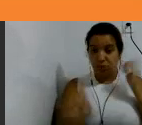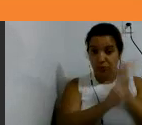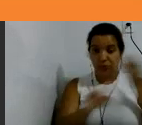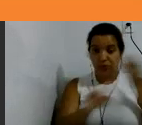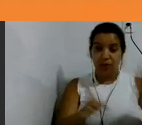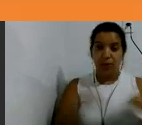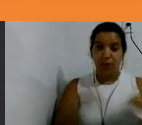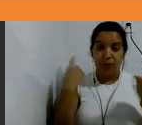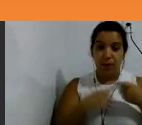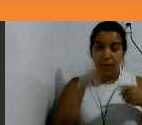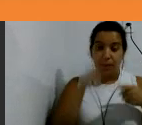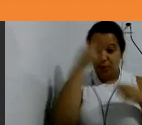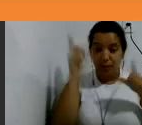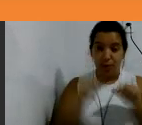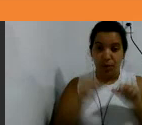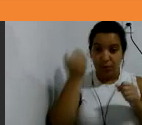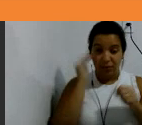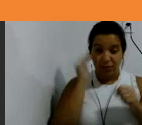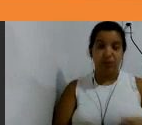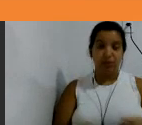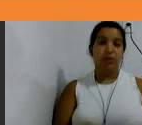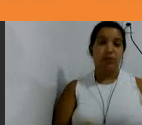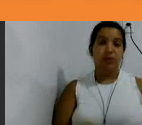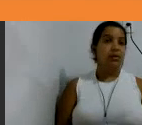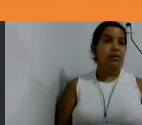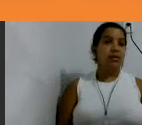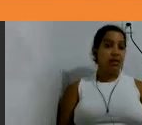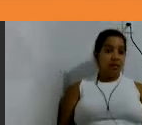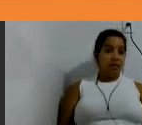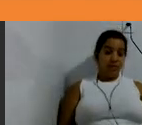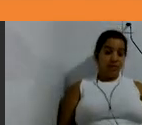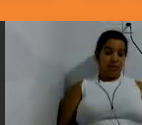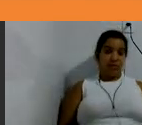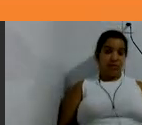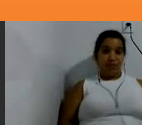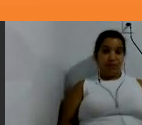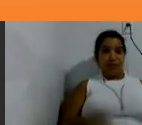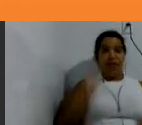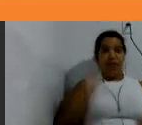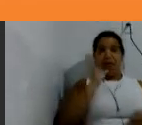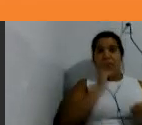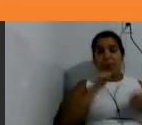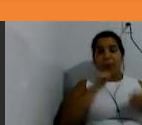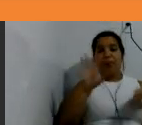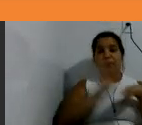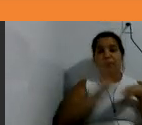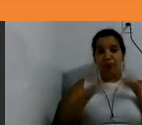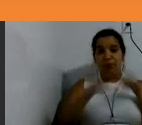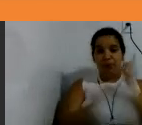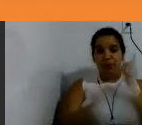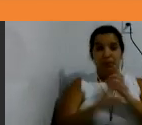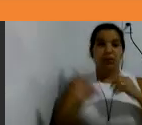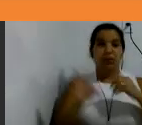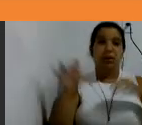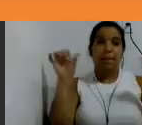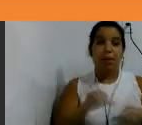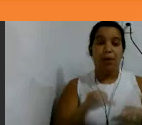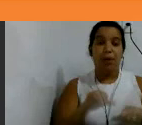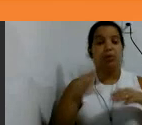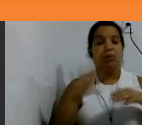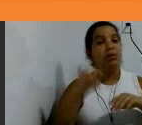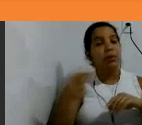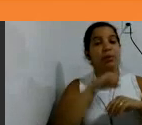porque poucas pessoas entendem. E aí, a gente demora a dar o diagnóstico, o paciente tem um quadro muito pior. E às vezes evolui ao